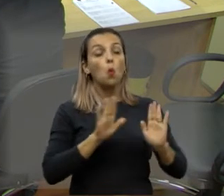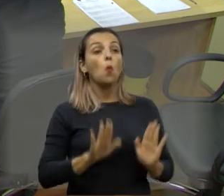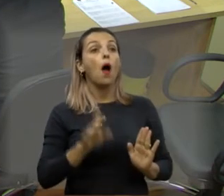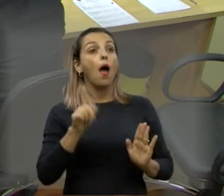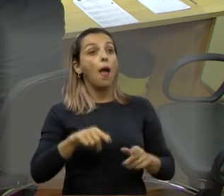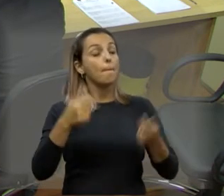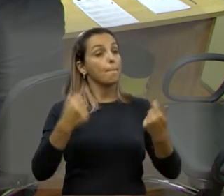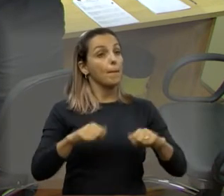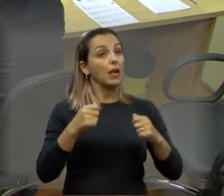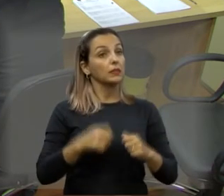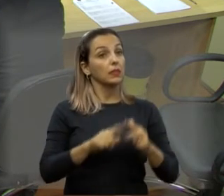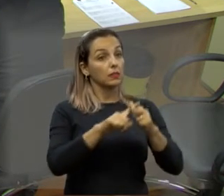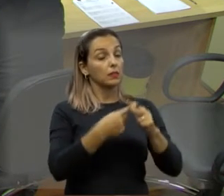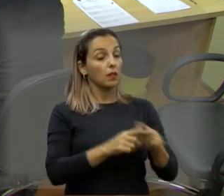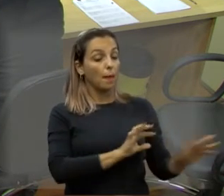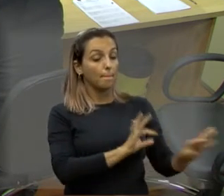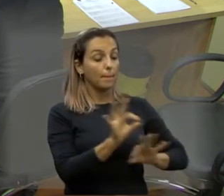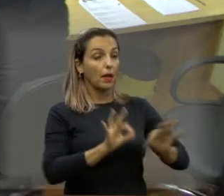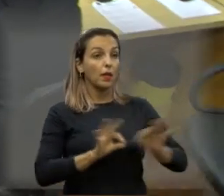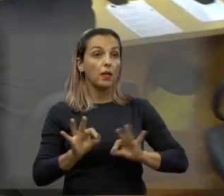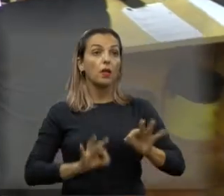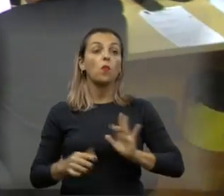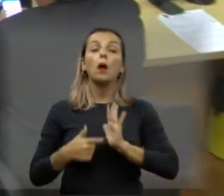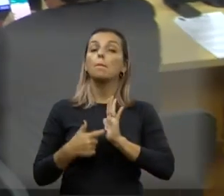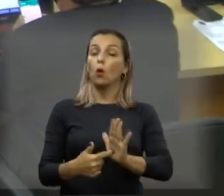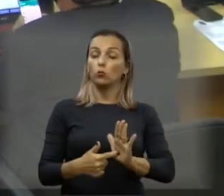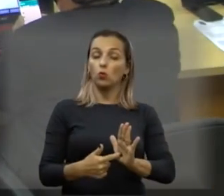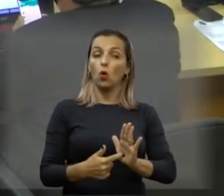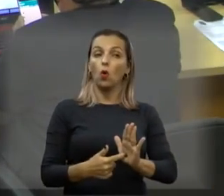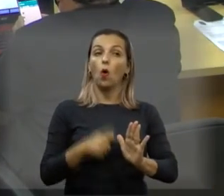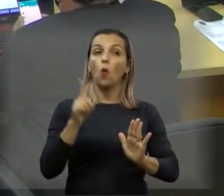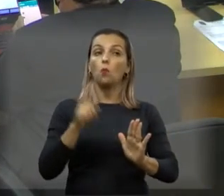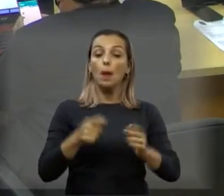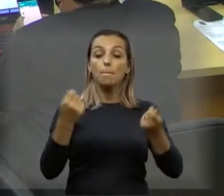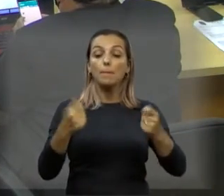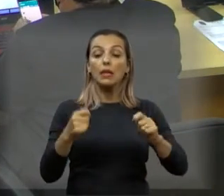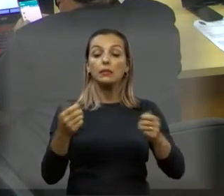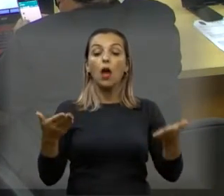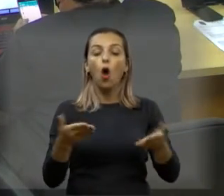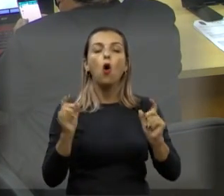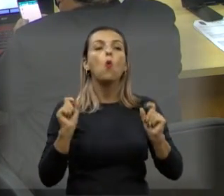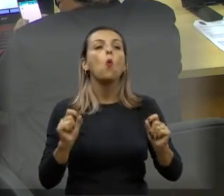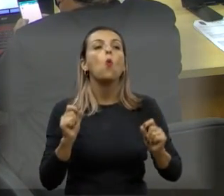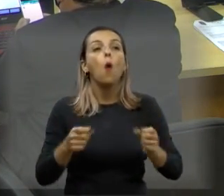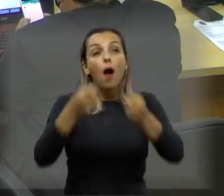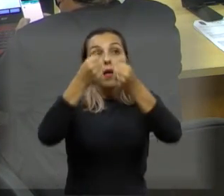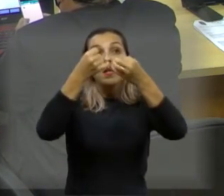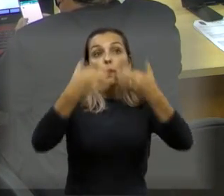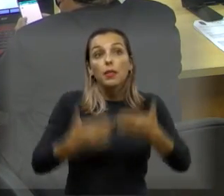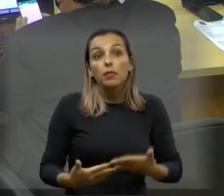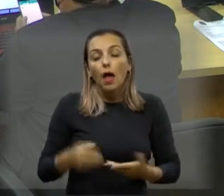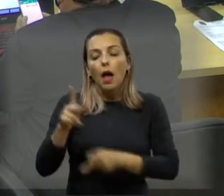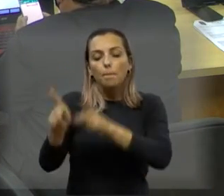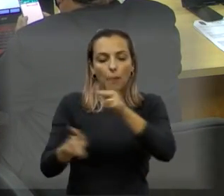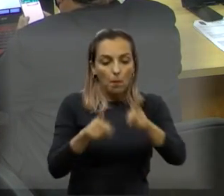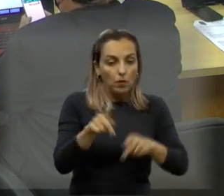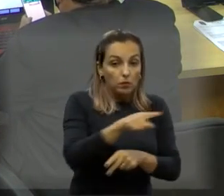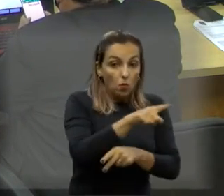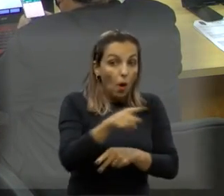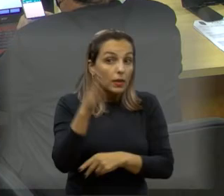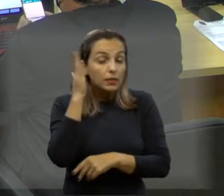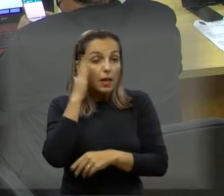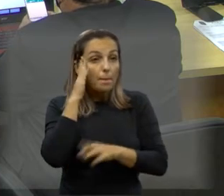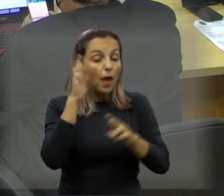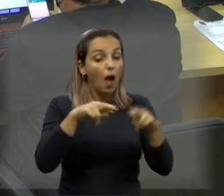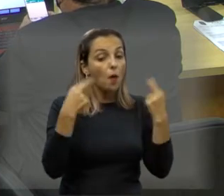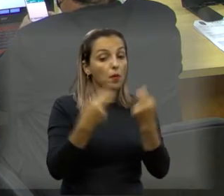precisa se da manutenção e tu não foi apontado esse dado o que é preciso fazer agora é explicar para a população que tá acontecendo por